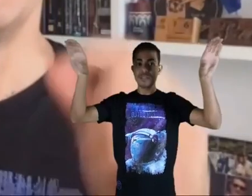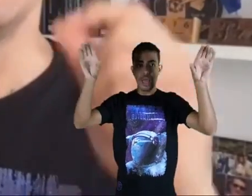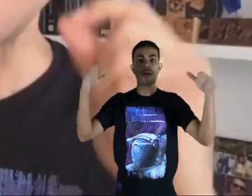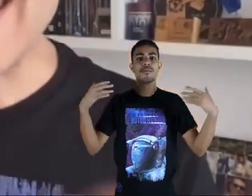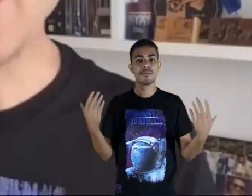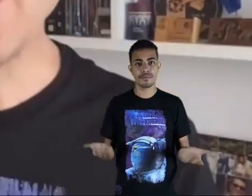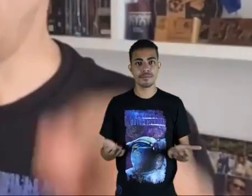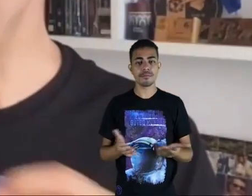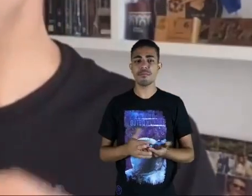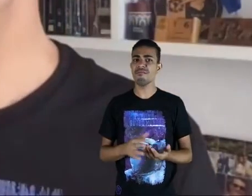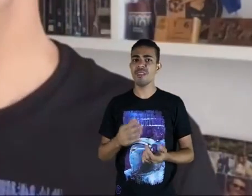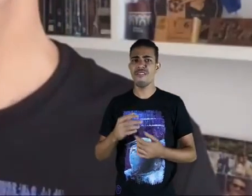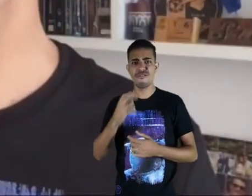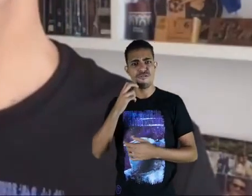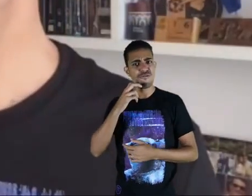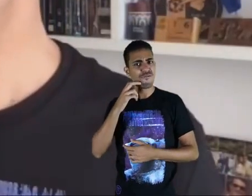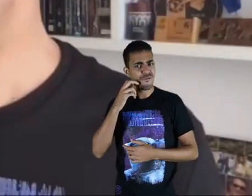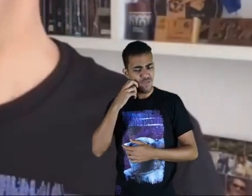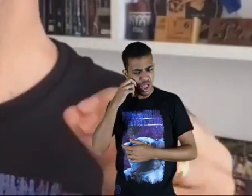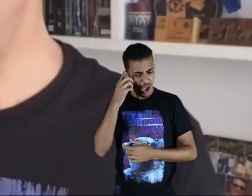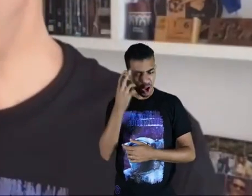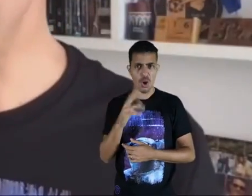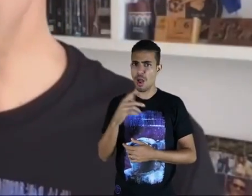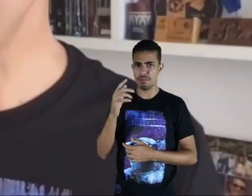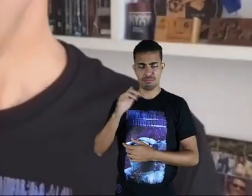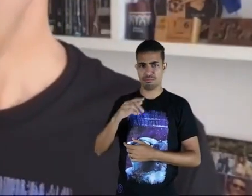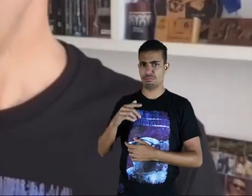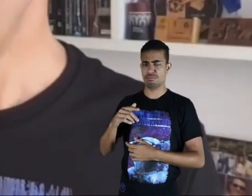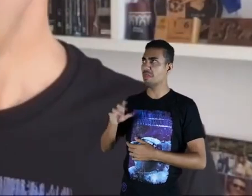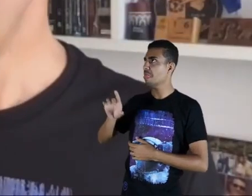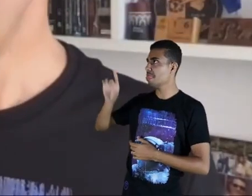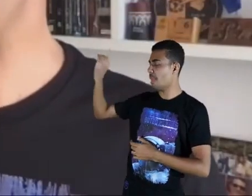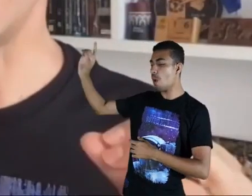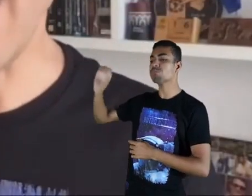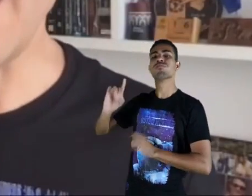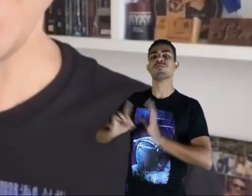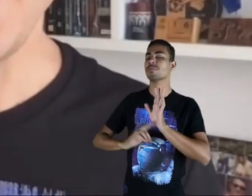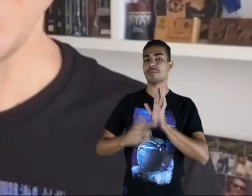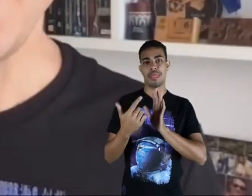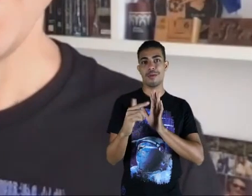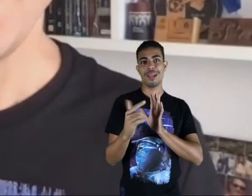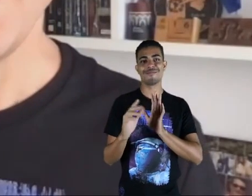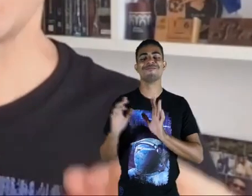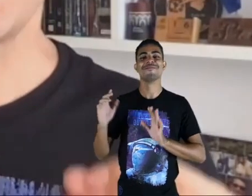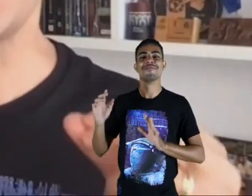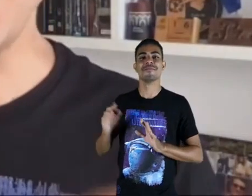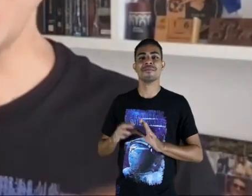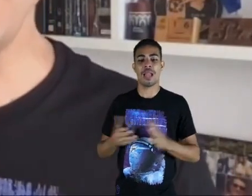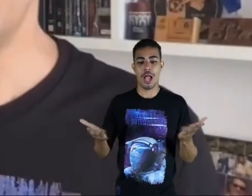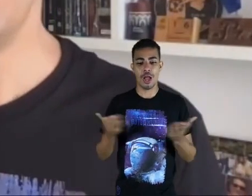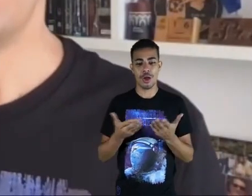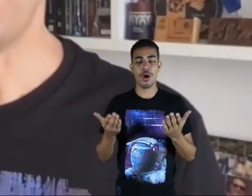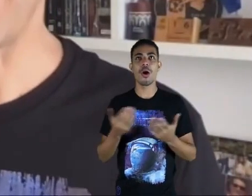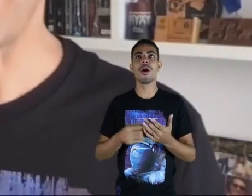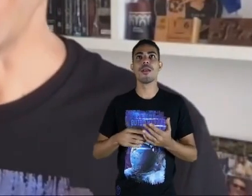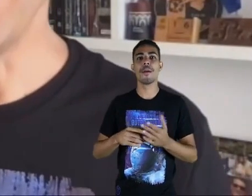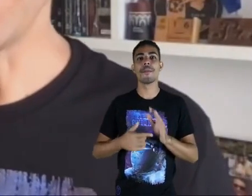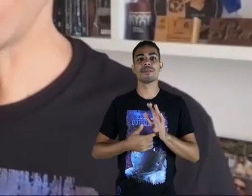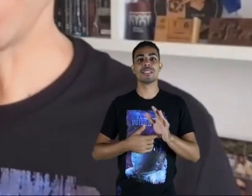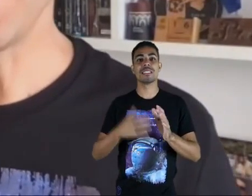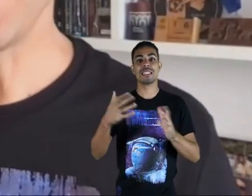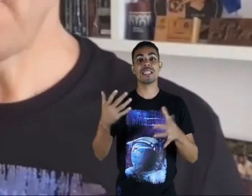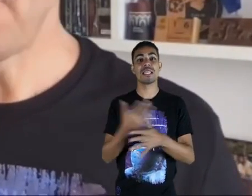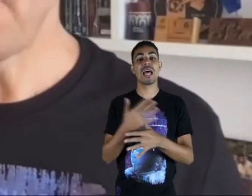chamado seu Deus, pois fez uma cidade celestial para